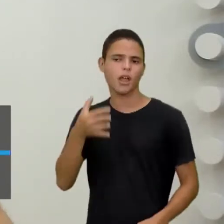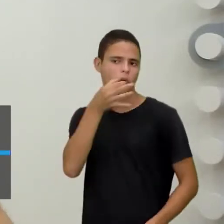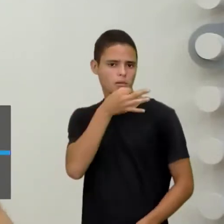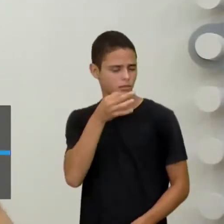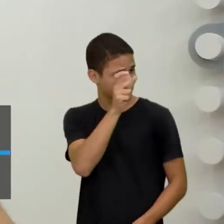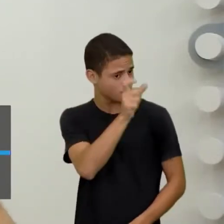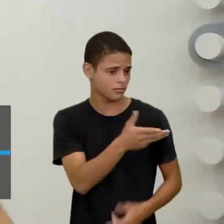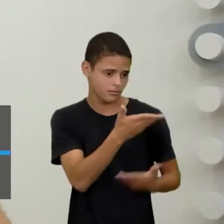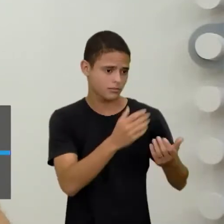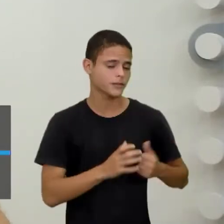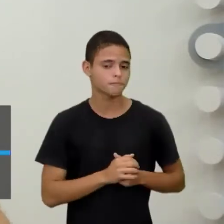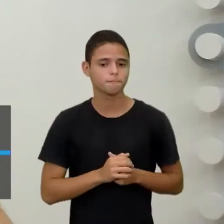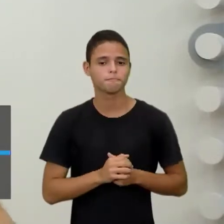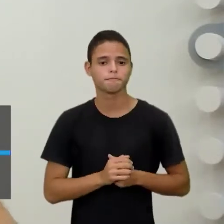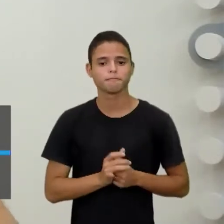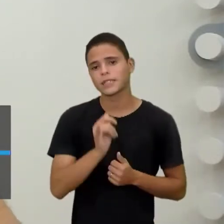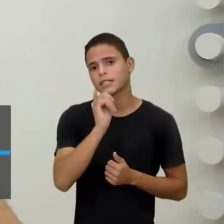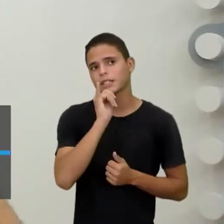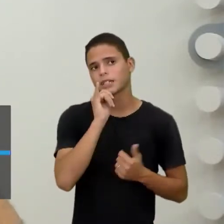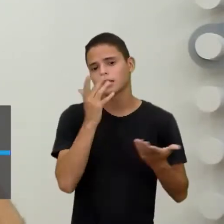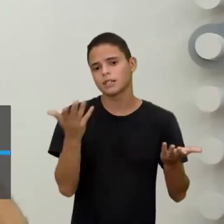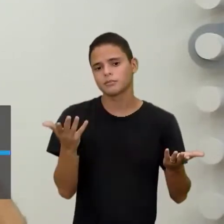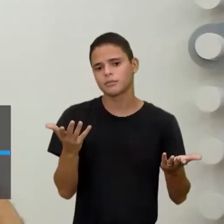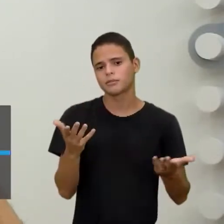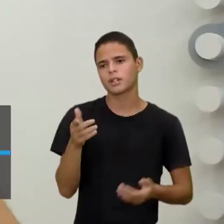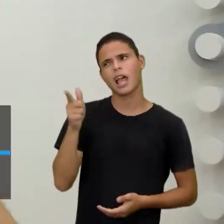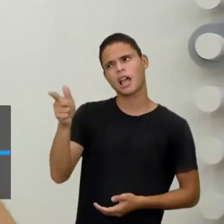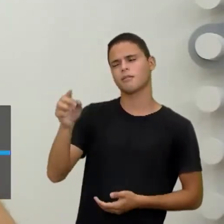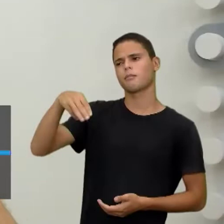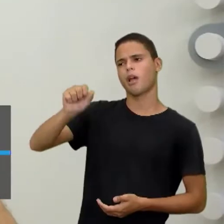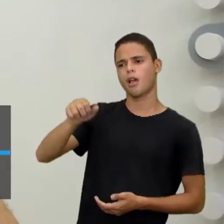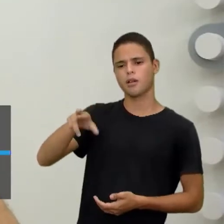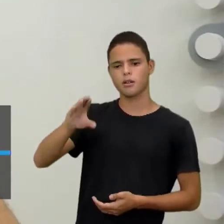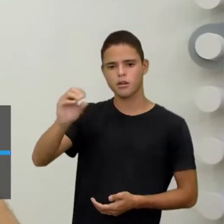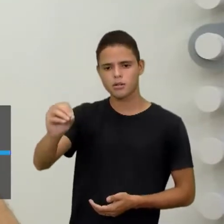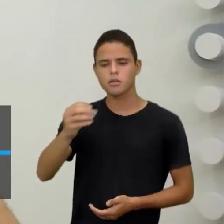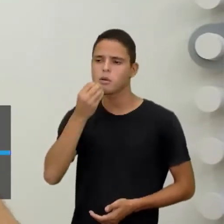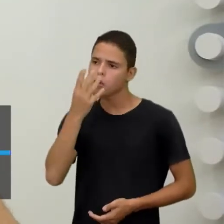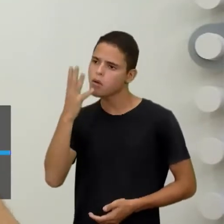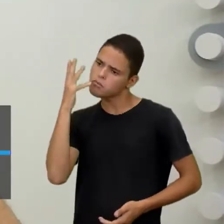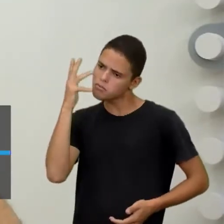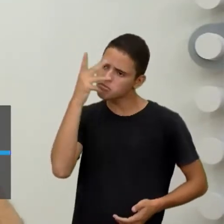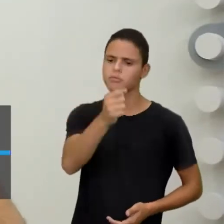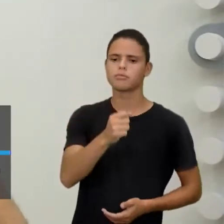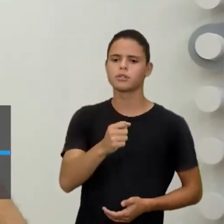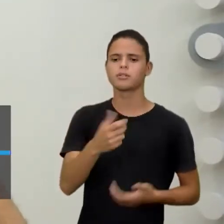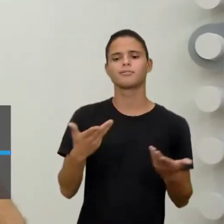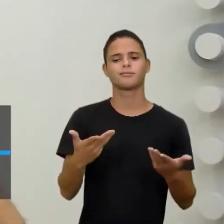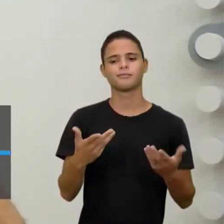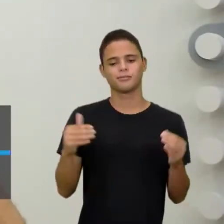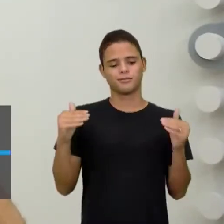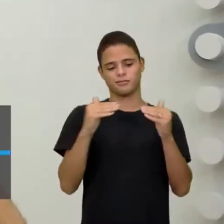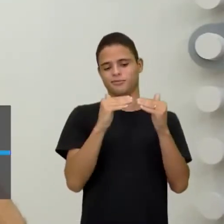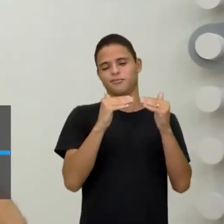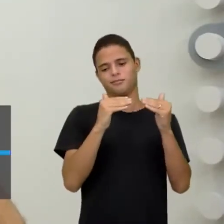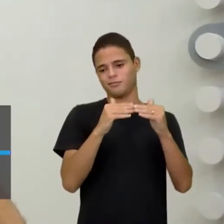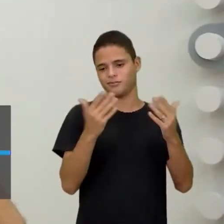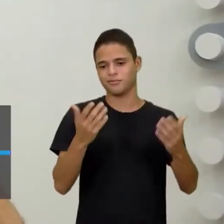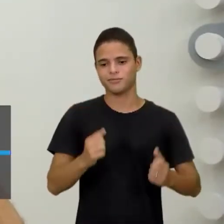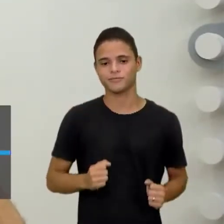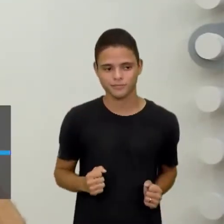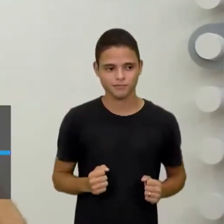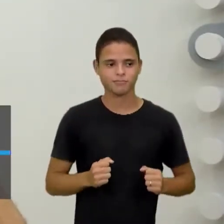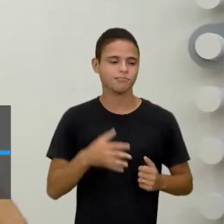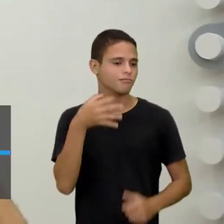opinião, beleza? Você olha para o Mauro aqui e fala, pô, Mauro, você é bonito pra caramba. Pô, minha mãe também concorda. Beleza? Mas